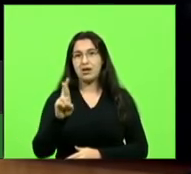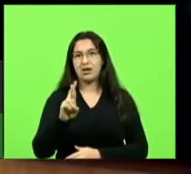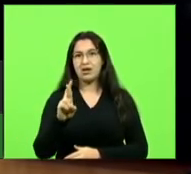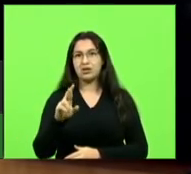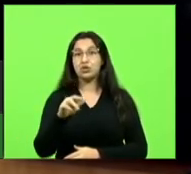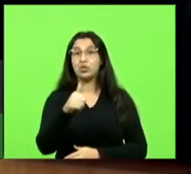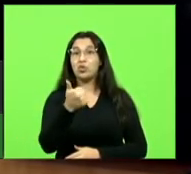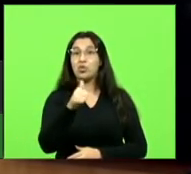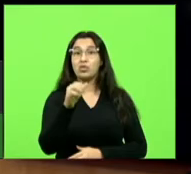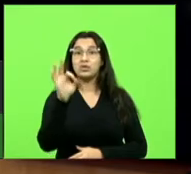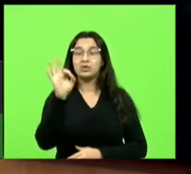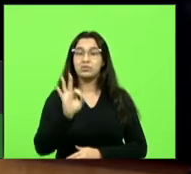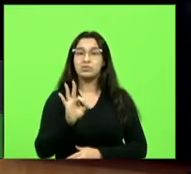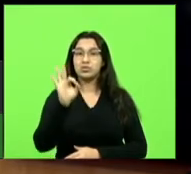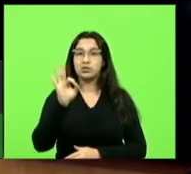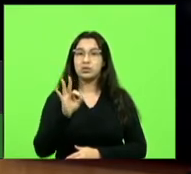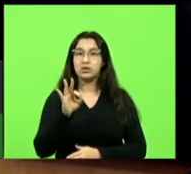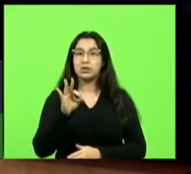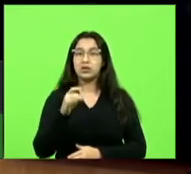11% recebem de